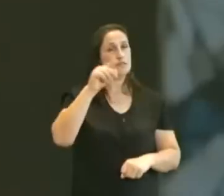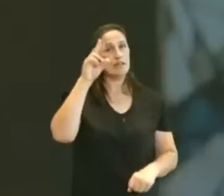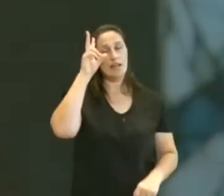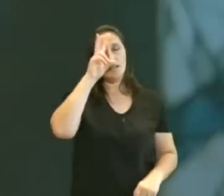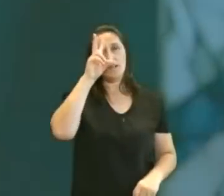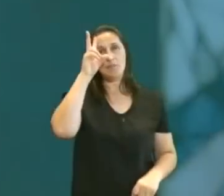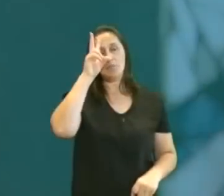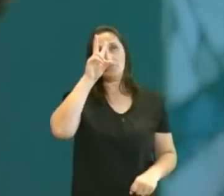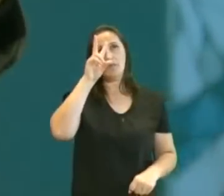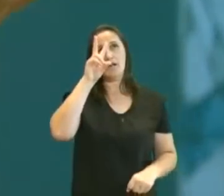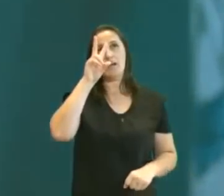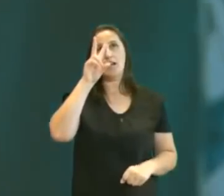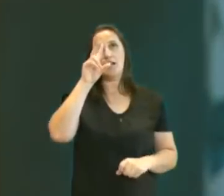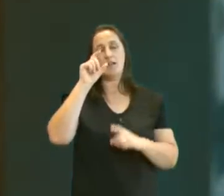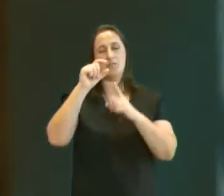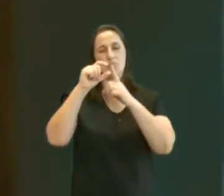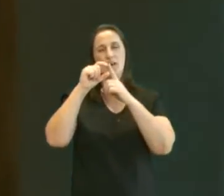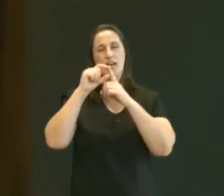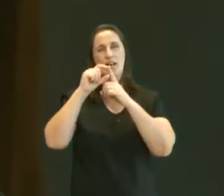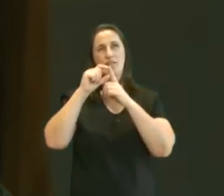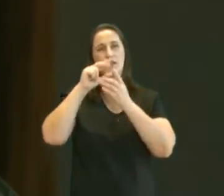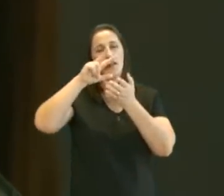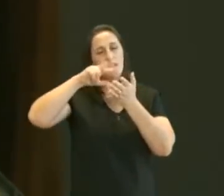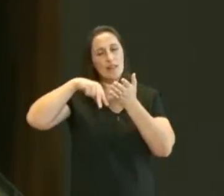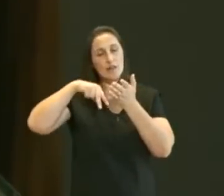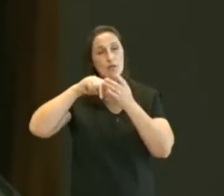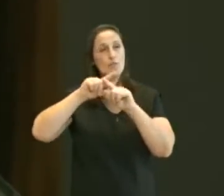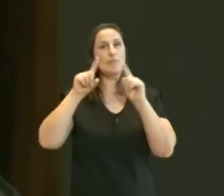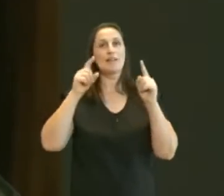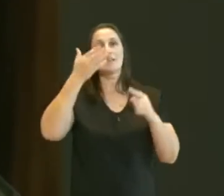dia você leu e já esqueceu.